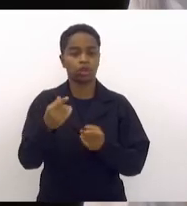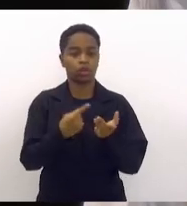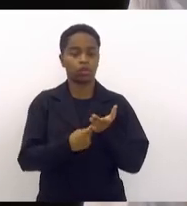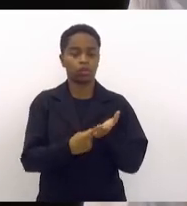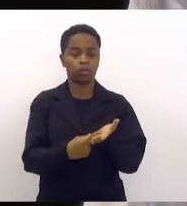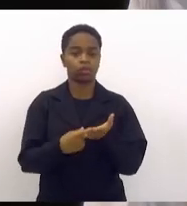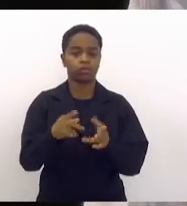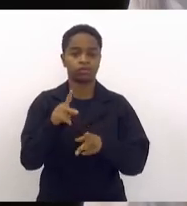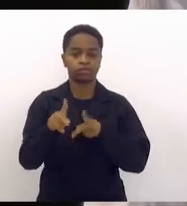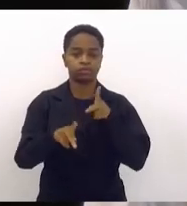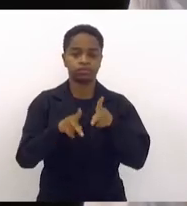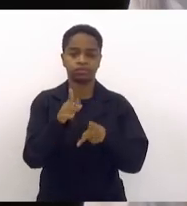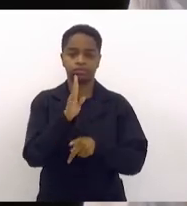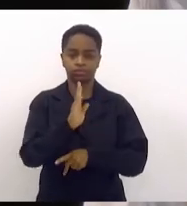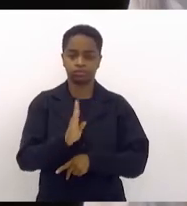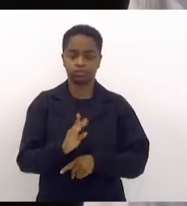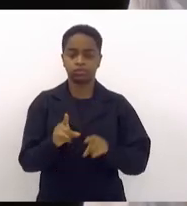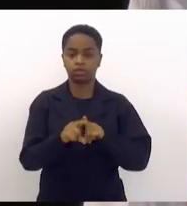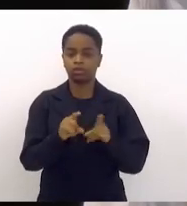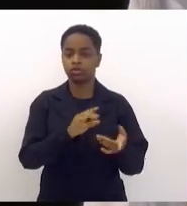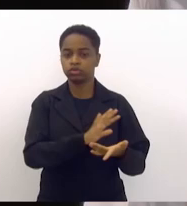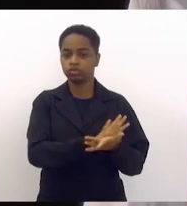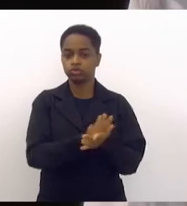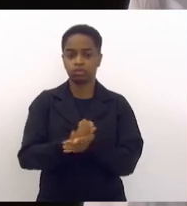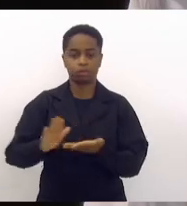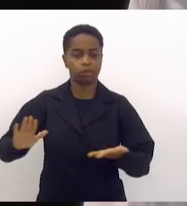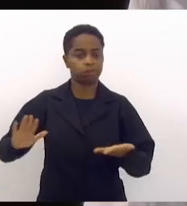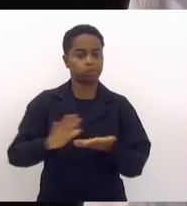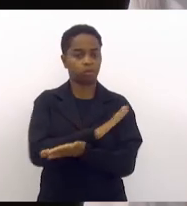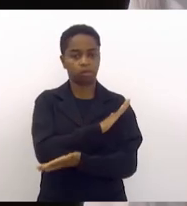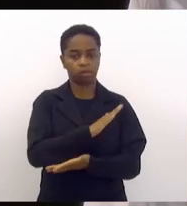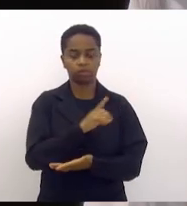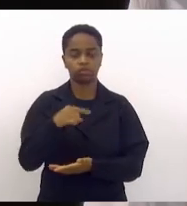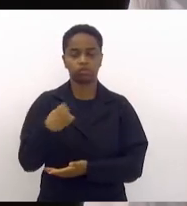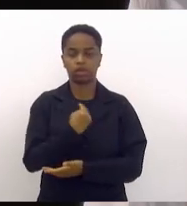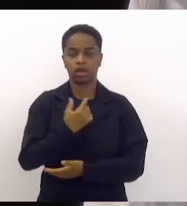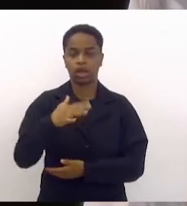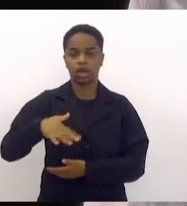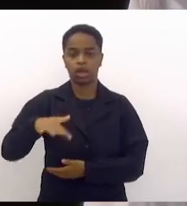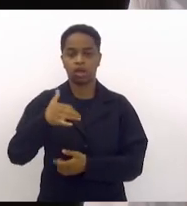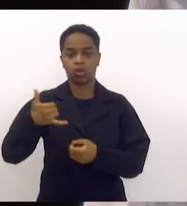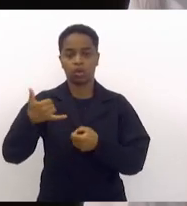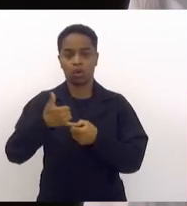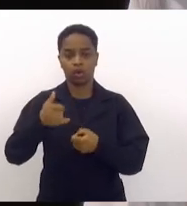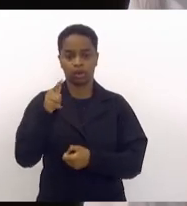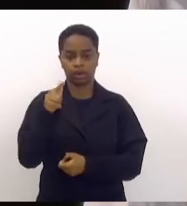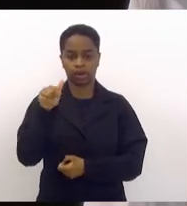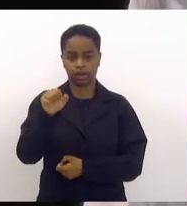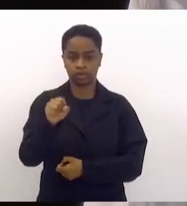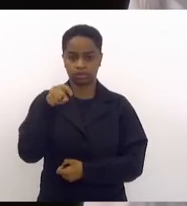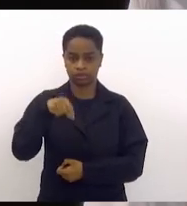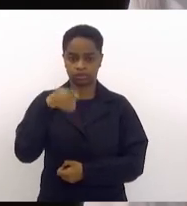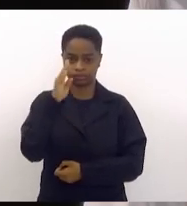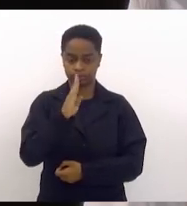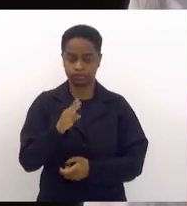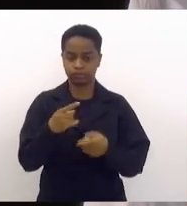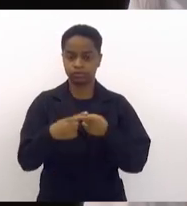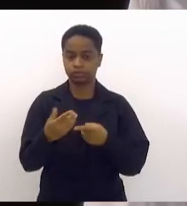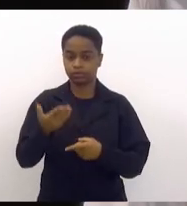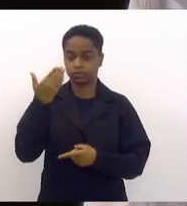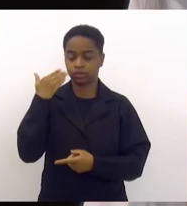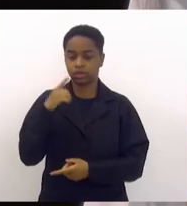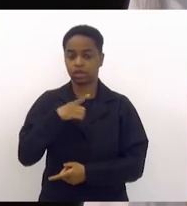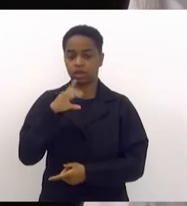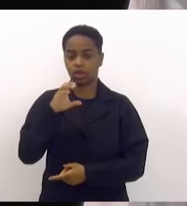brasileiro e fez uma destruição completa do nosso setor de olho e gás no Brasil onde a gente tinha no comp perge que é o